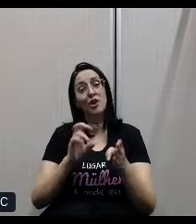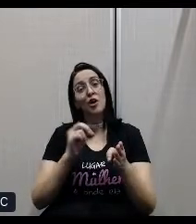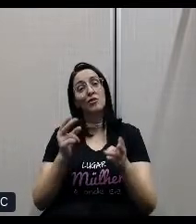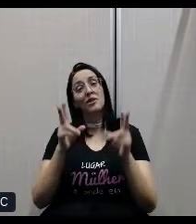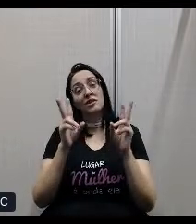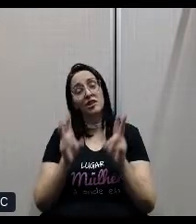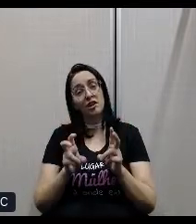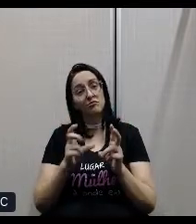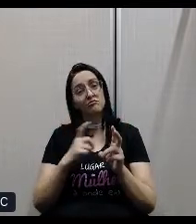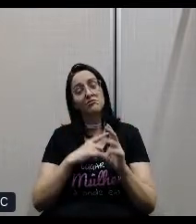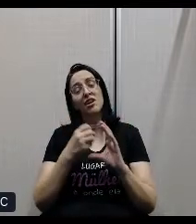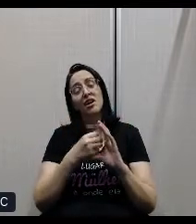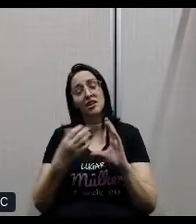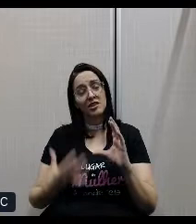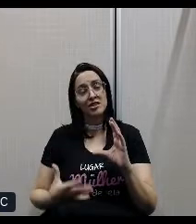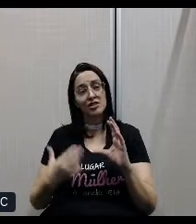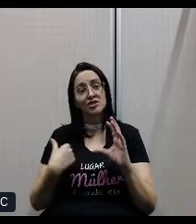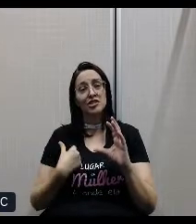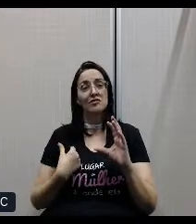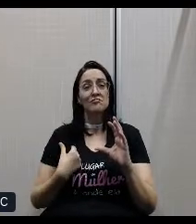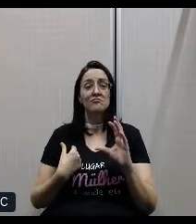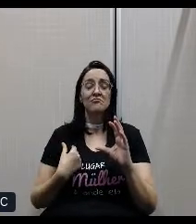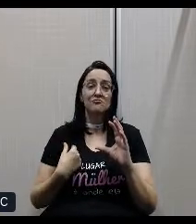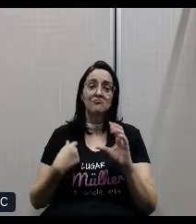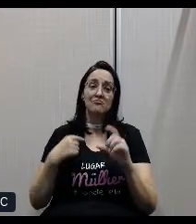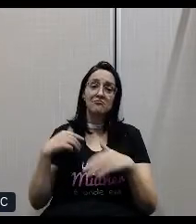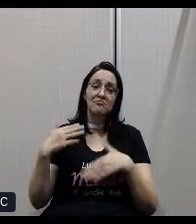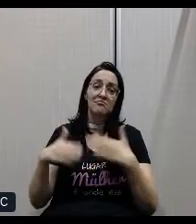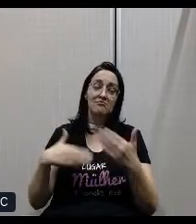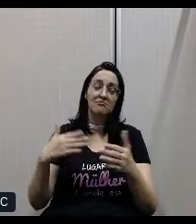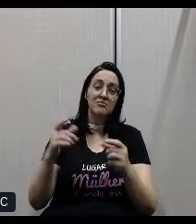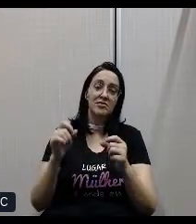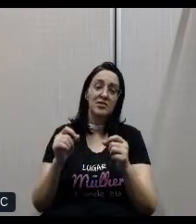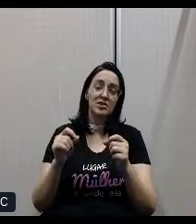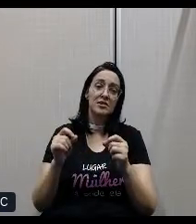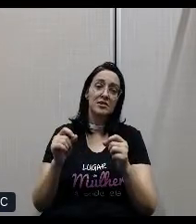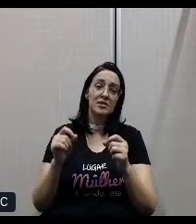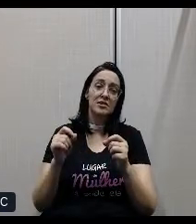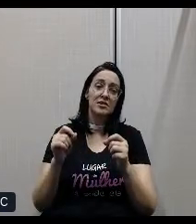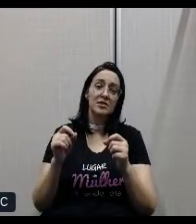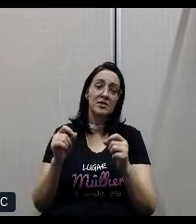alguma característica também, alguma deficiência. Então,